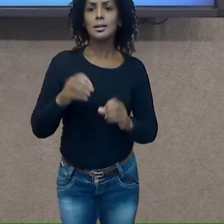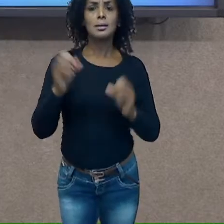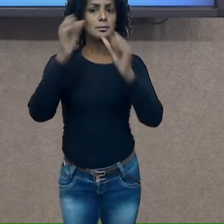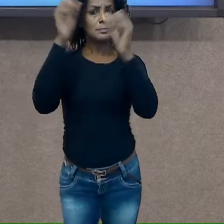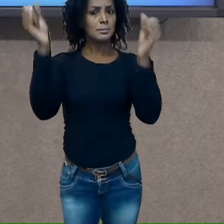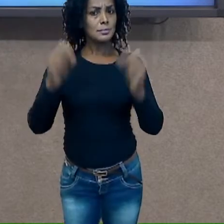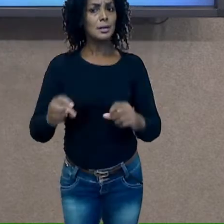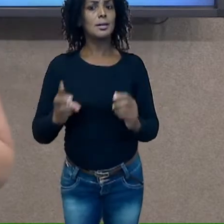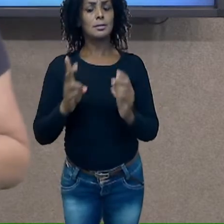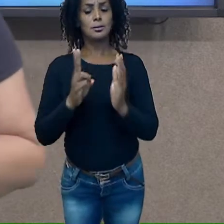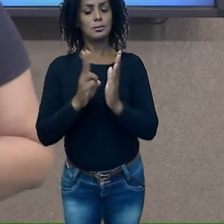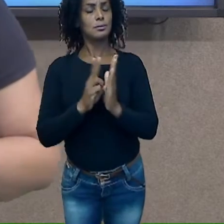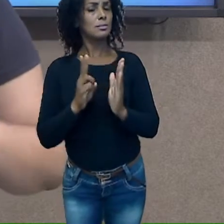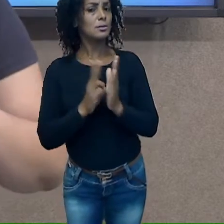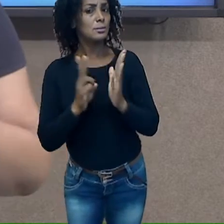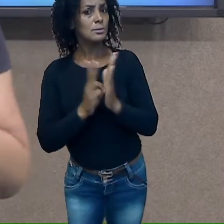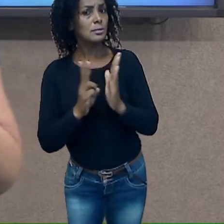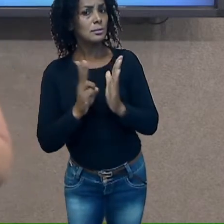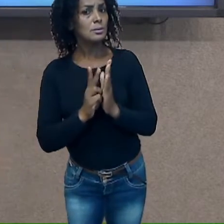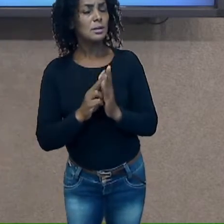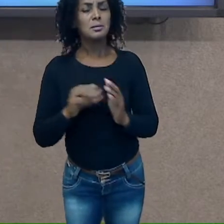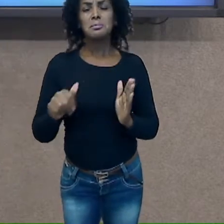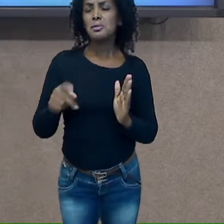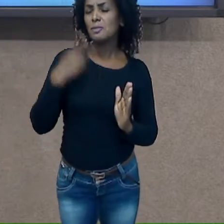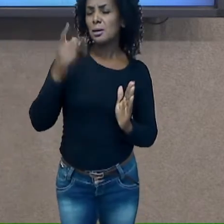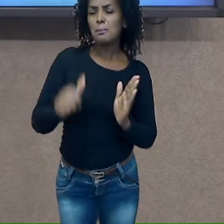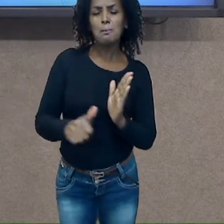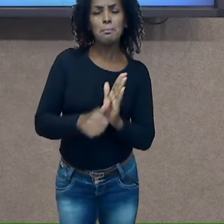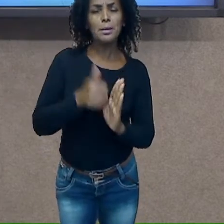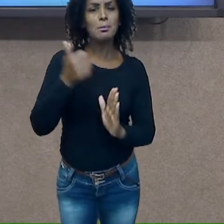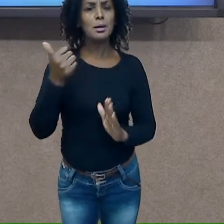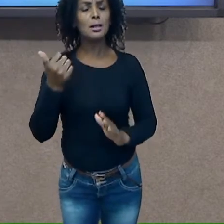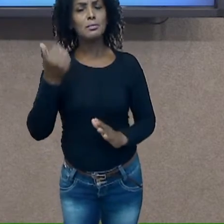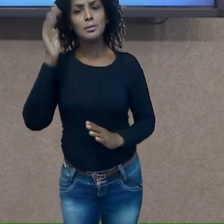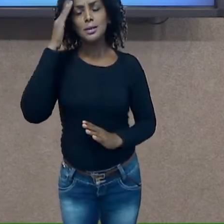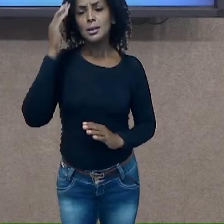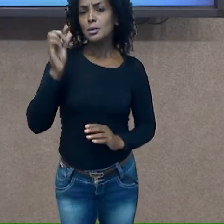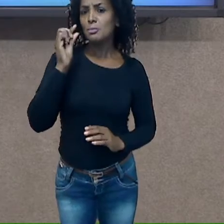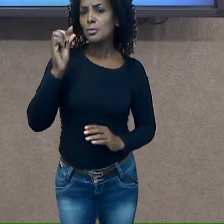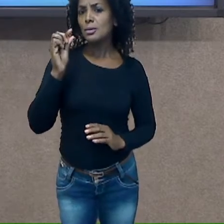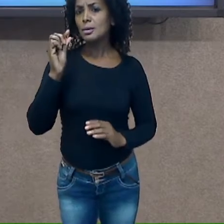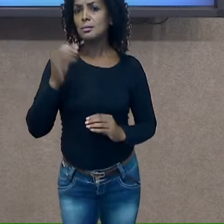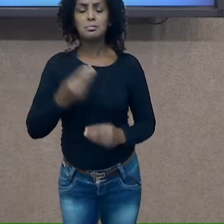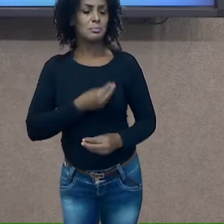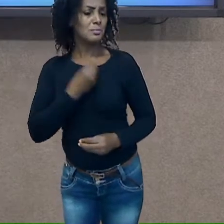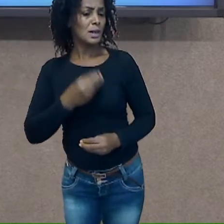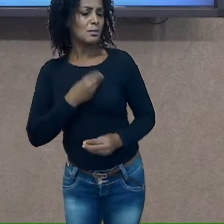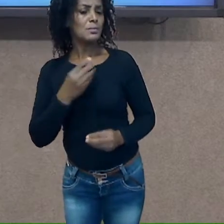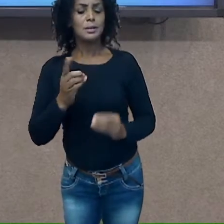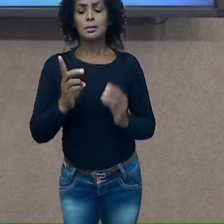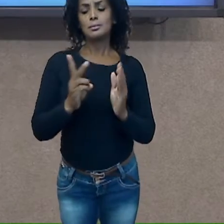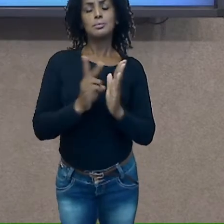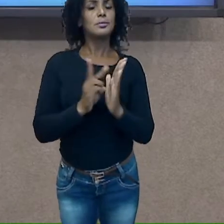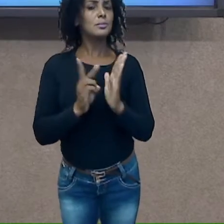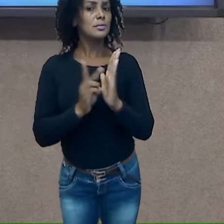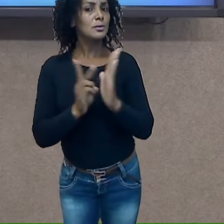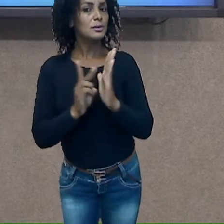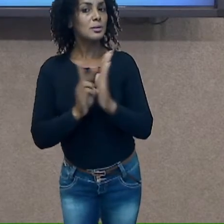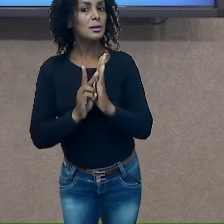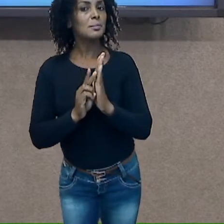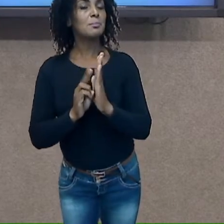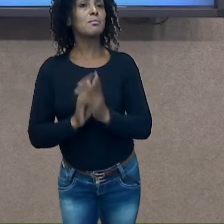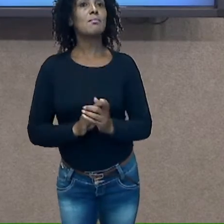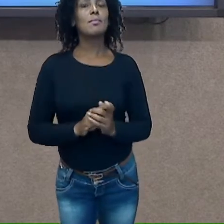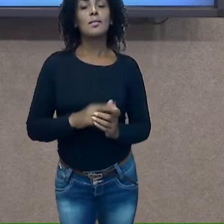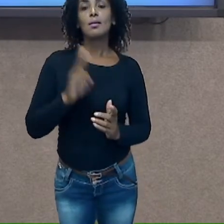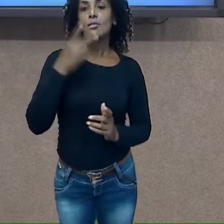nós vamos precisar primeiro entender um pouquinho da vida indígena, né? Então vamos lá? Vamos falar um pouquinho